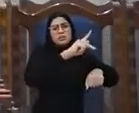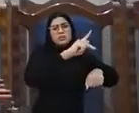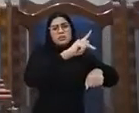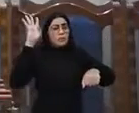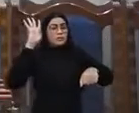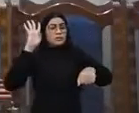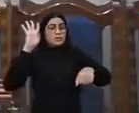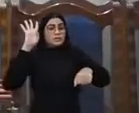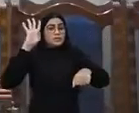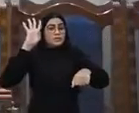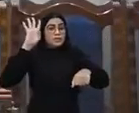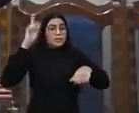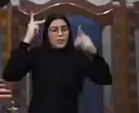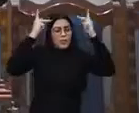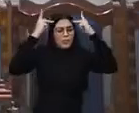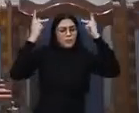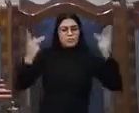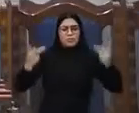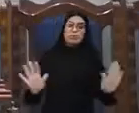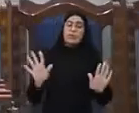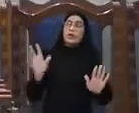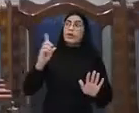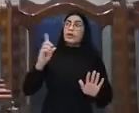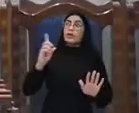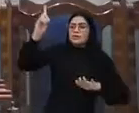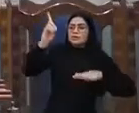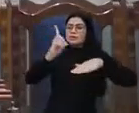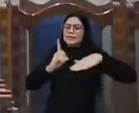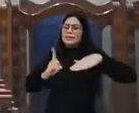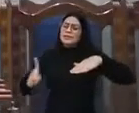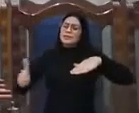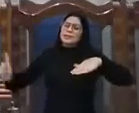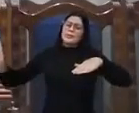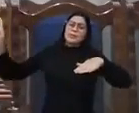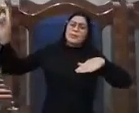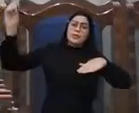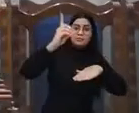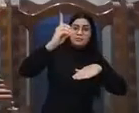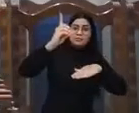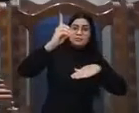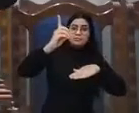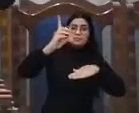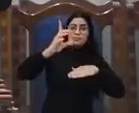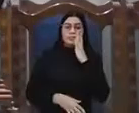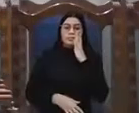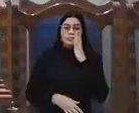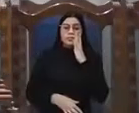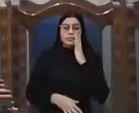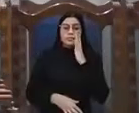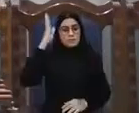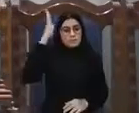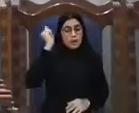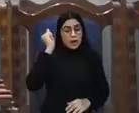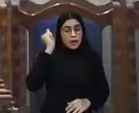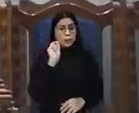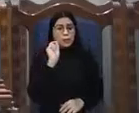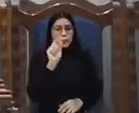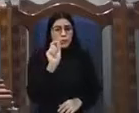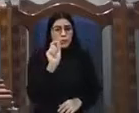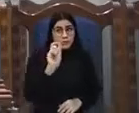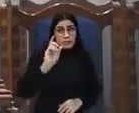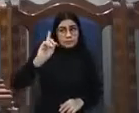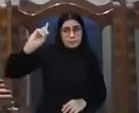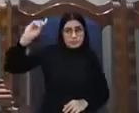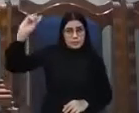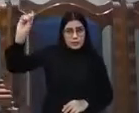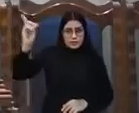Não, nosso Deus é maior que isso. Mas Deus, sabe o que é que Ele quer de vocês? Sabe o que é que Ele espera de vocês?